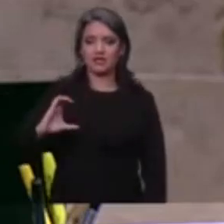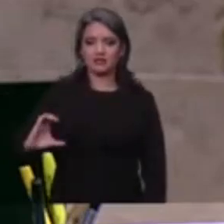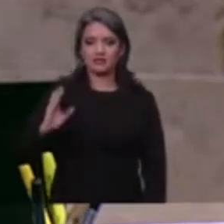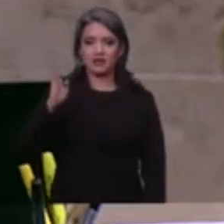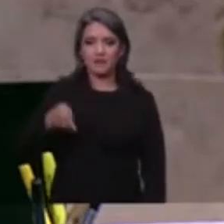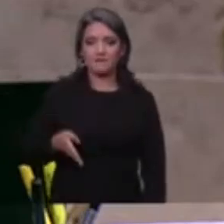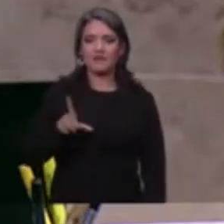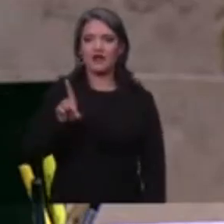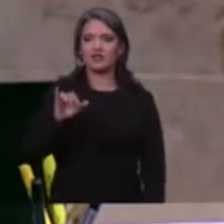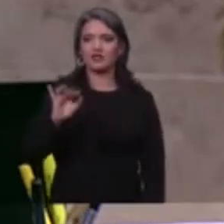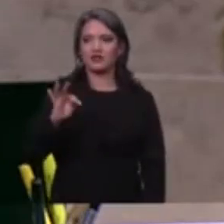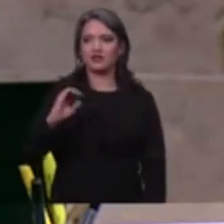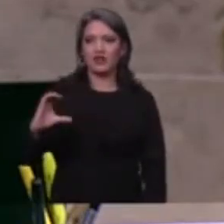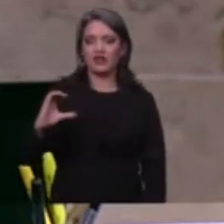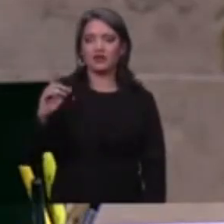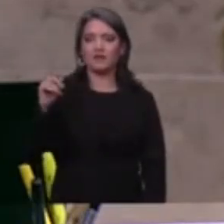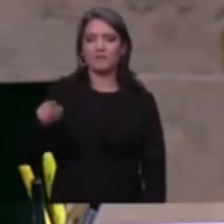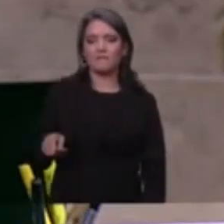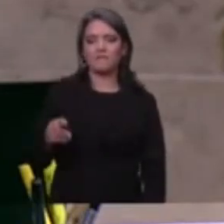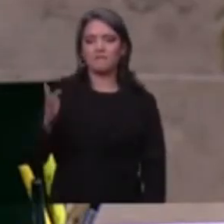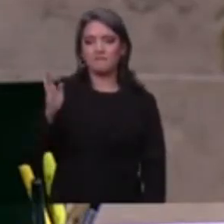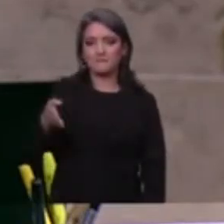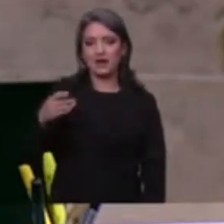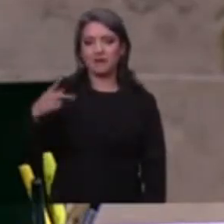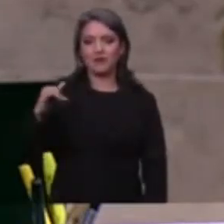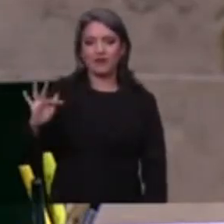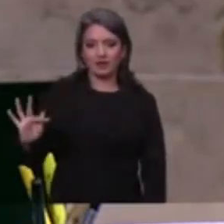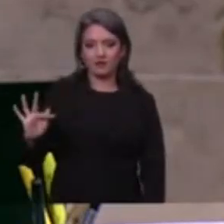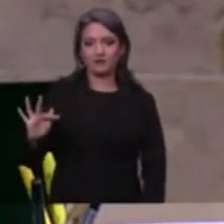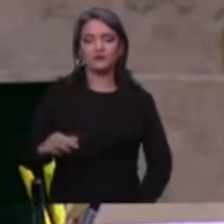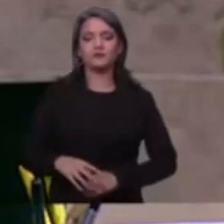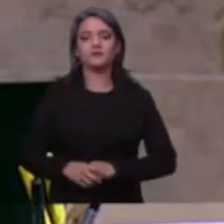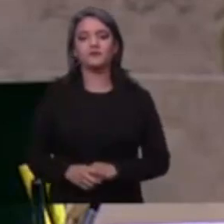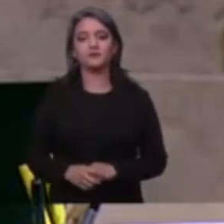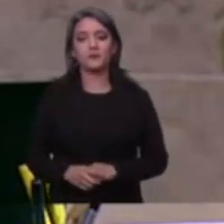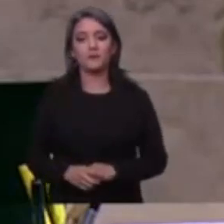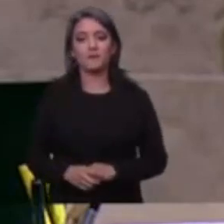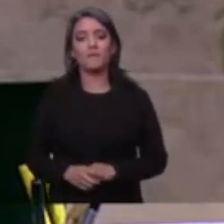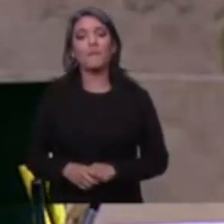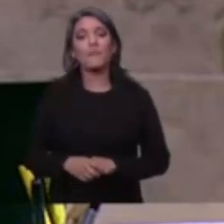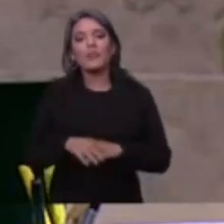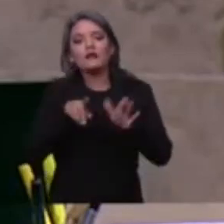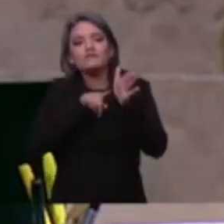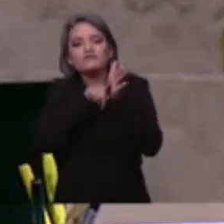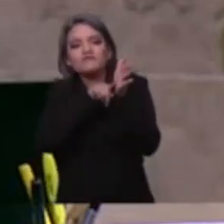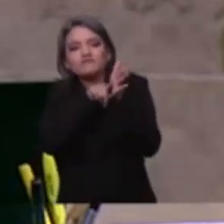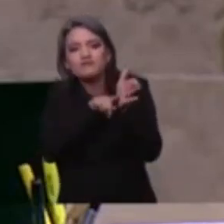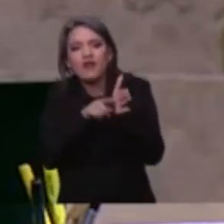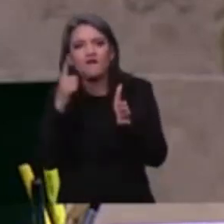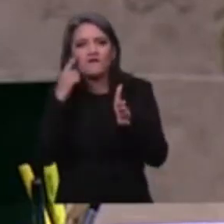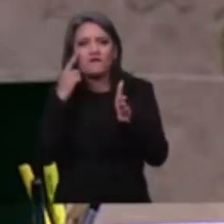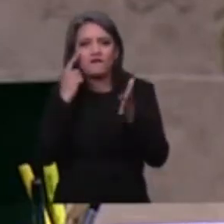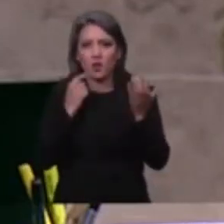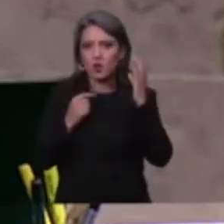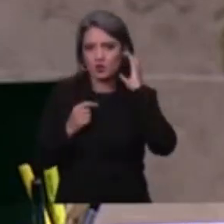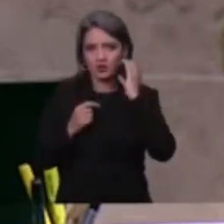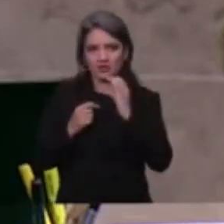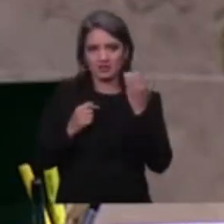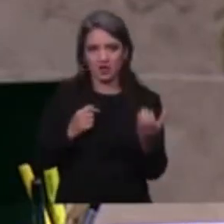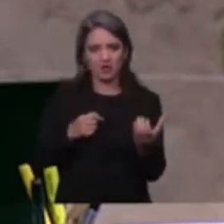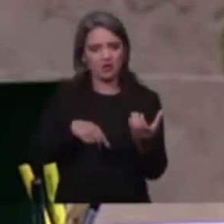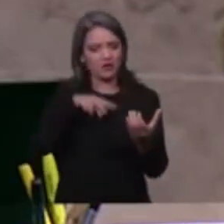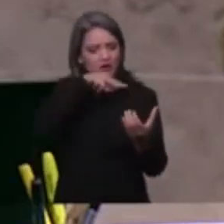2467/2023, INC/DTEC/PF, página 933 e seguinte dos autos, que examinou o conteúdo do celular de Aécio